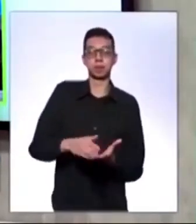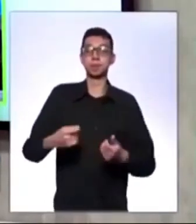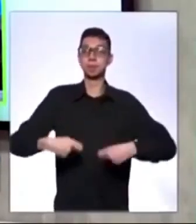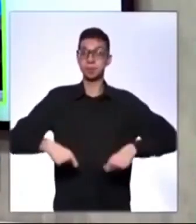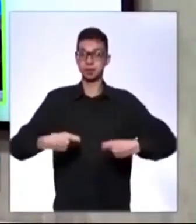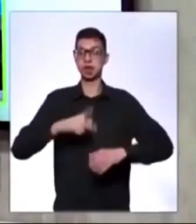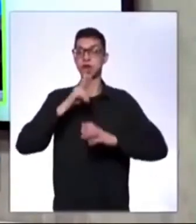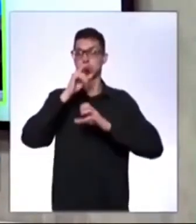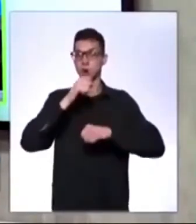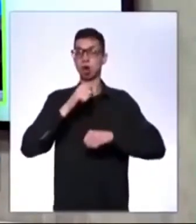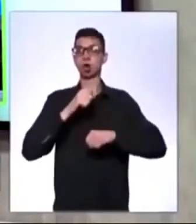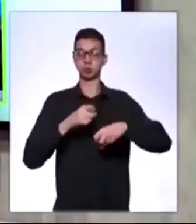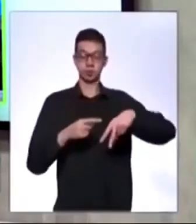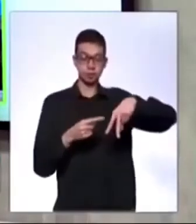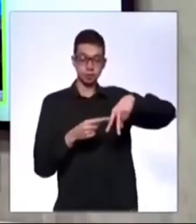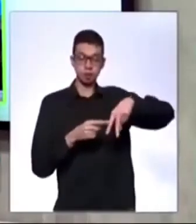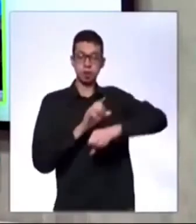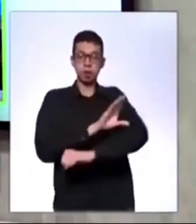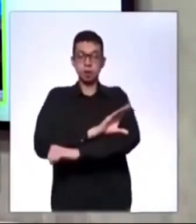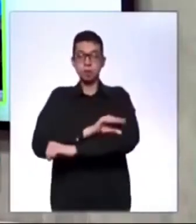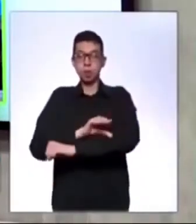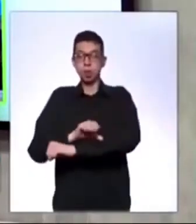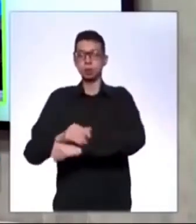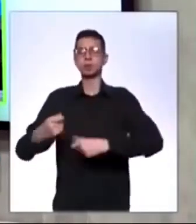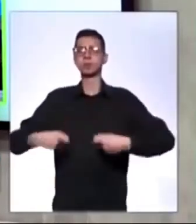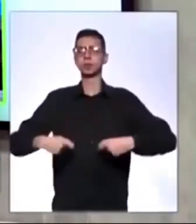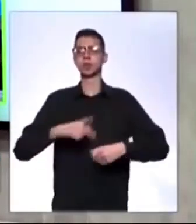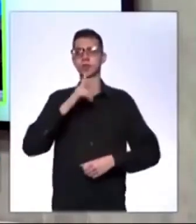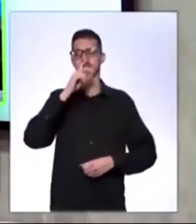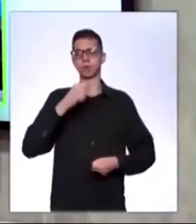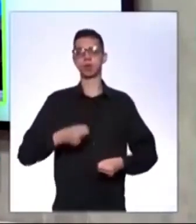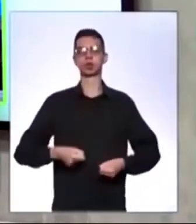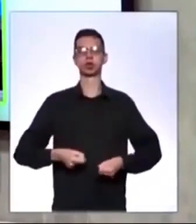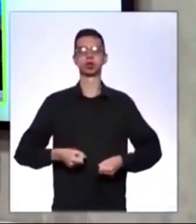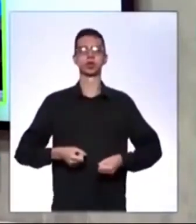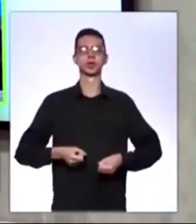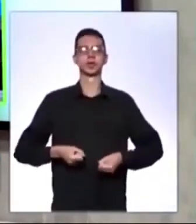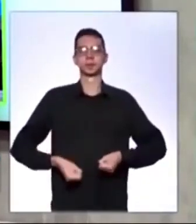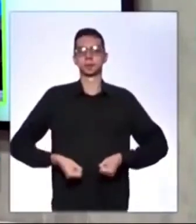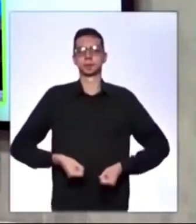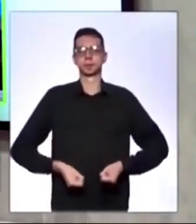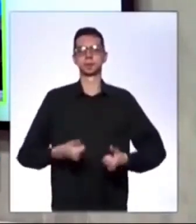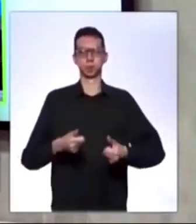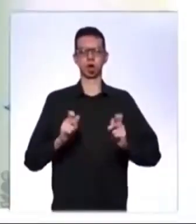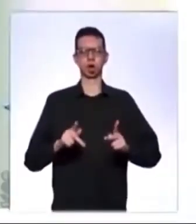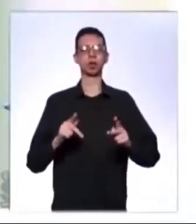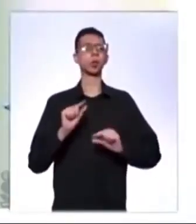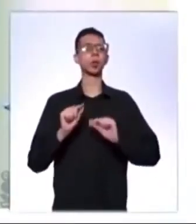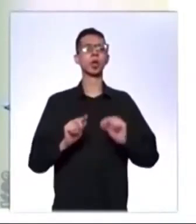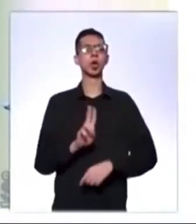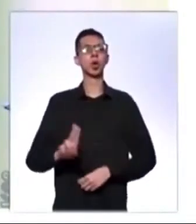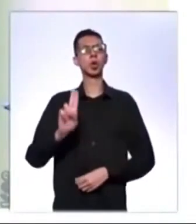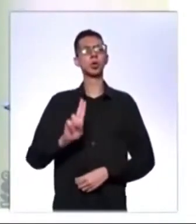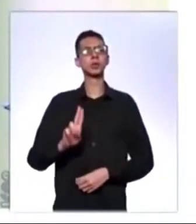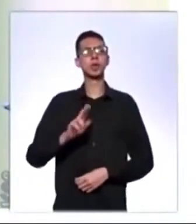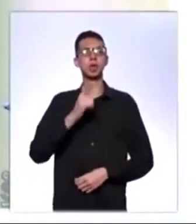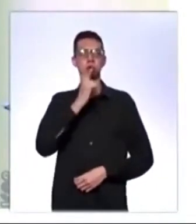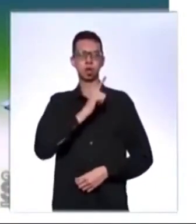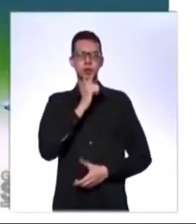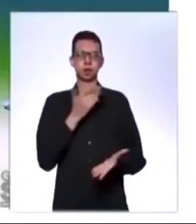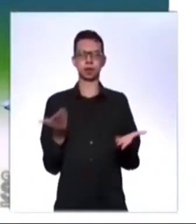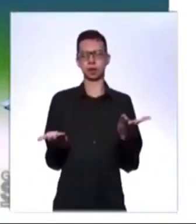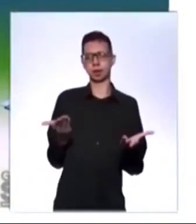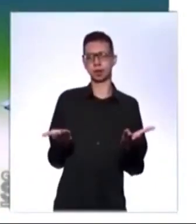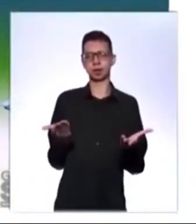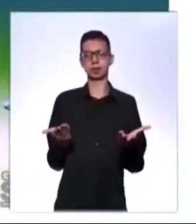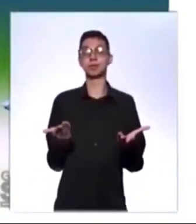musculatura da perna absurda. E para ter equilíbrio, o que eles usam? Essa sombrinha aqui, não. Tá certo? É patrimônio imaterial do povo